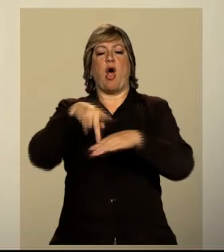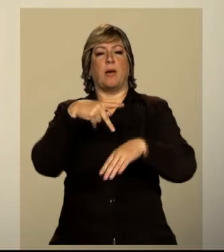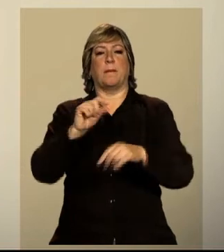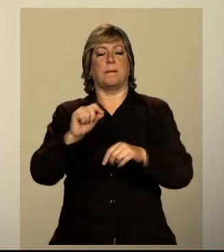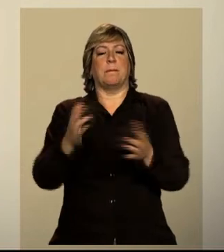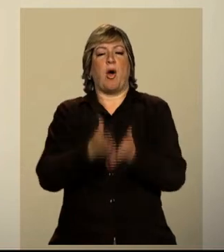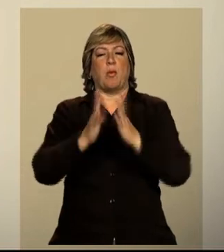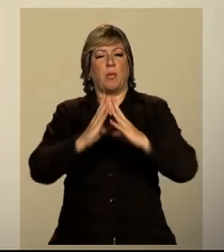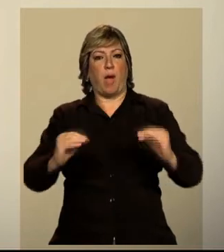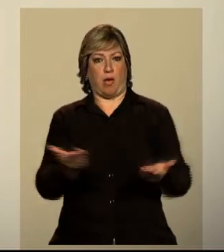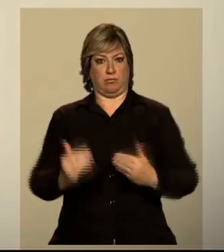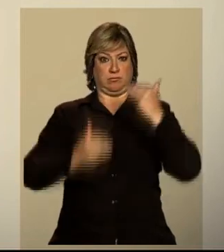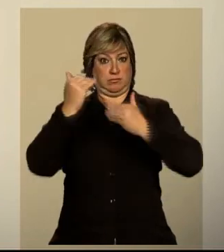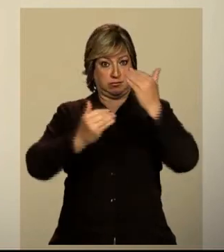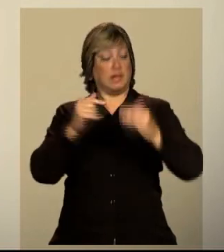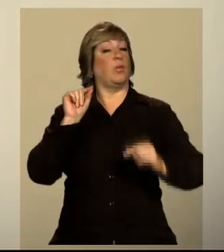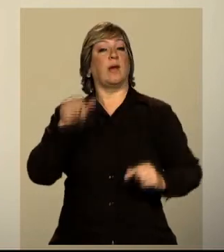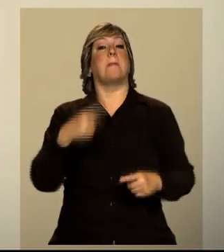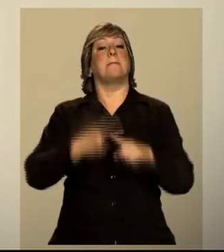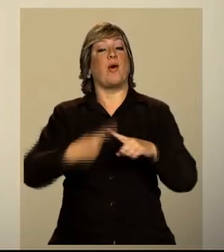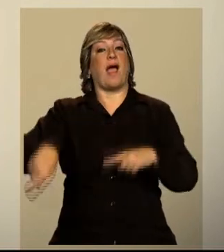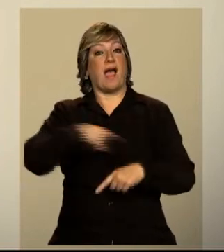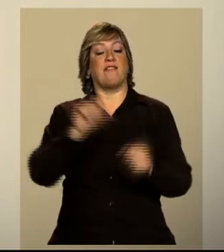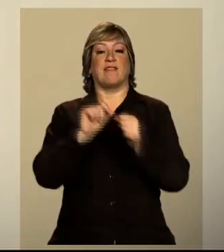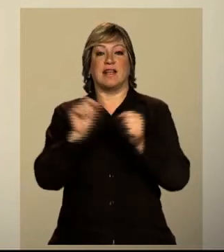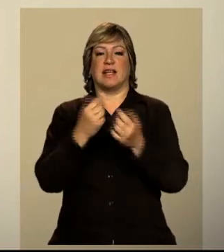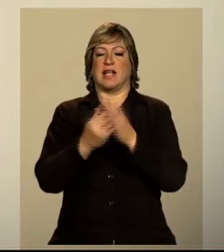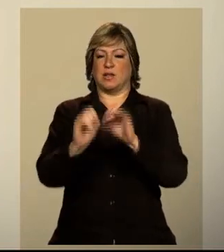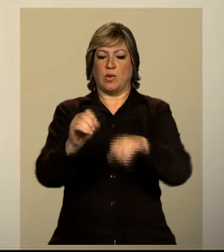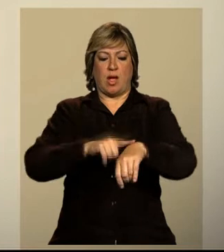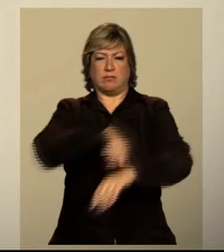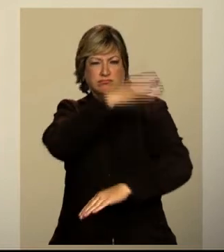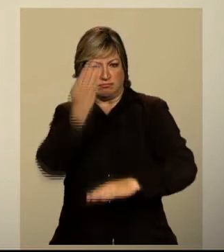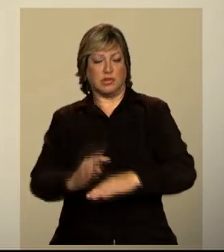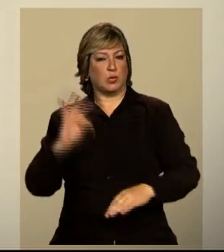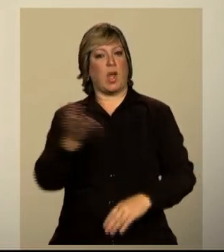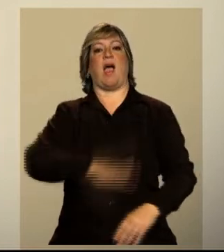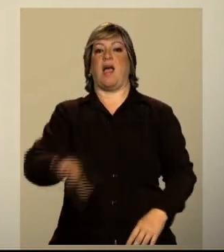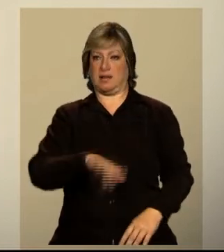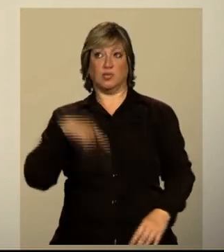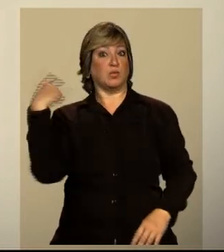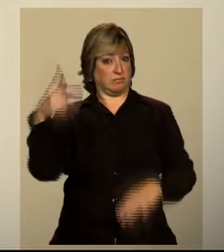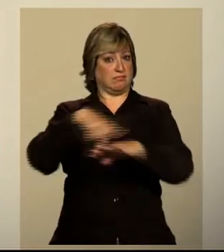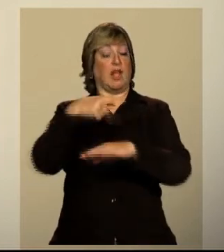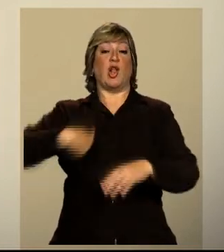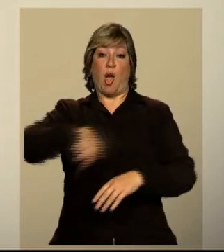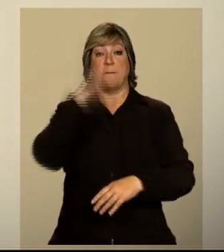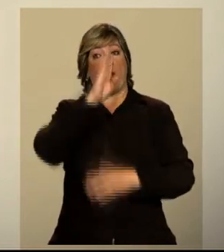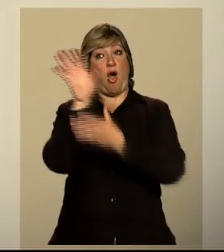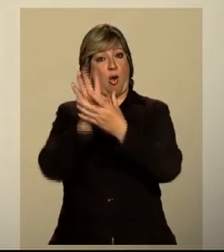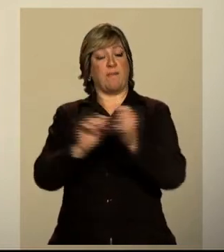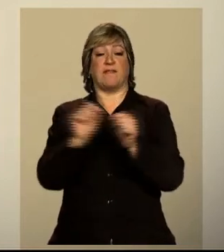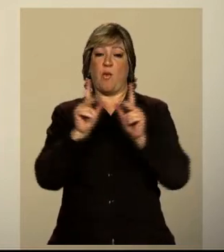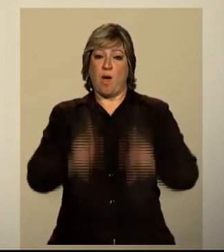condição de país desenvolvido apostou na educação em tempo integral para todas as crianças é isso que estamos fazendo com